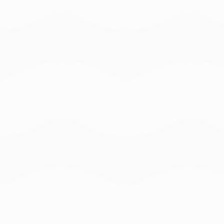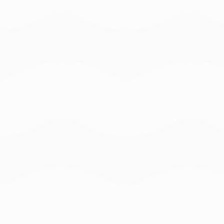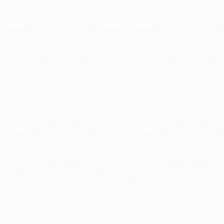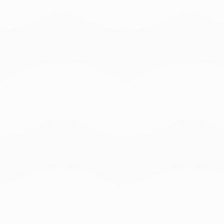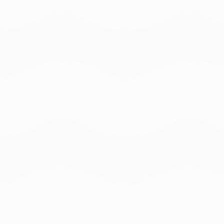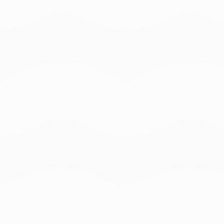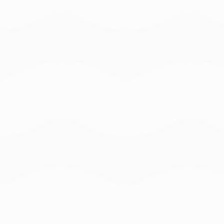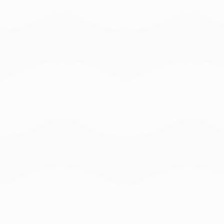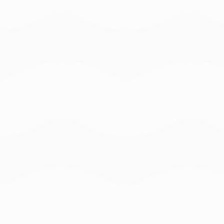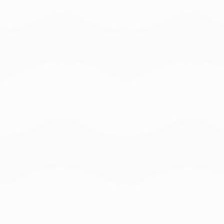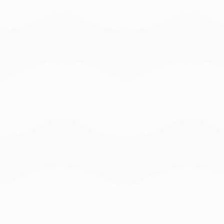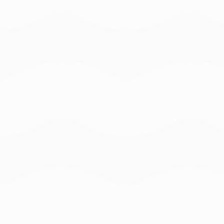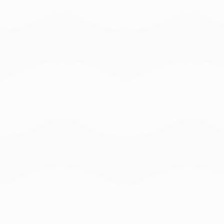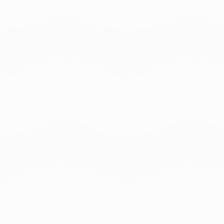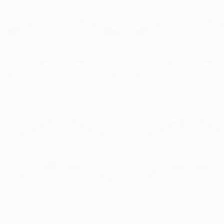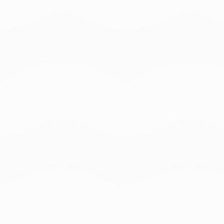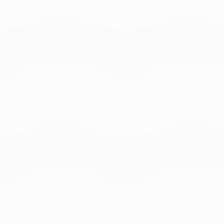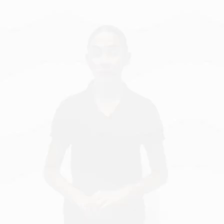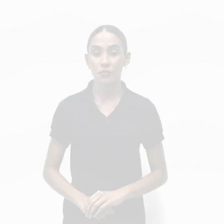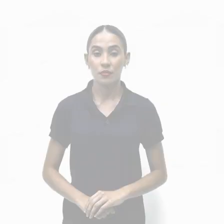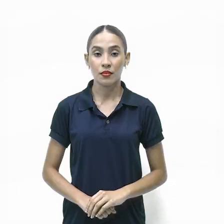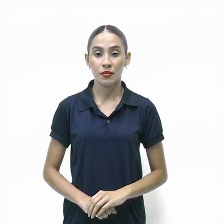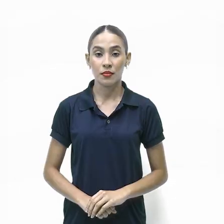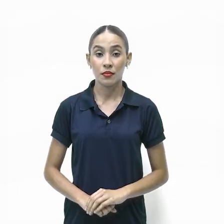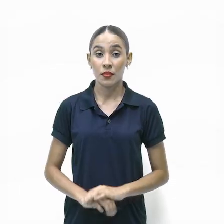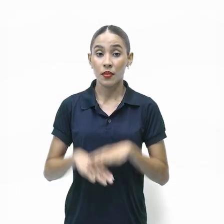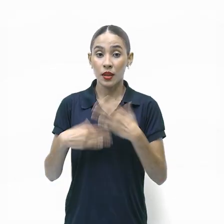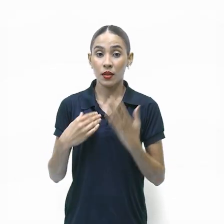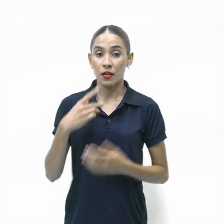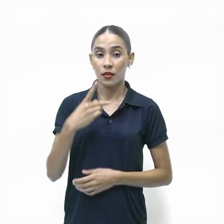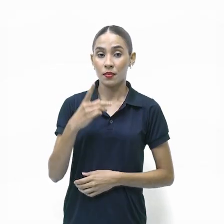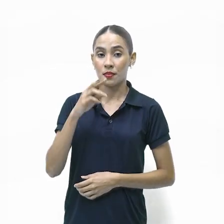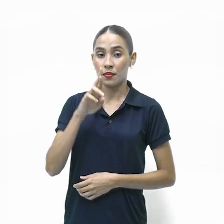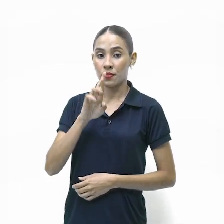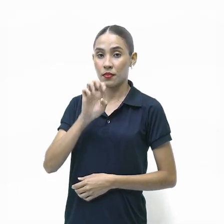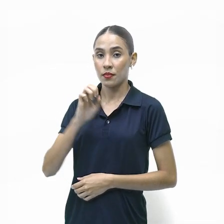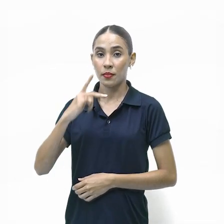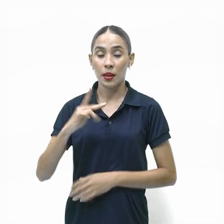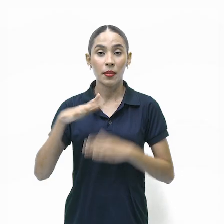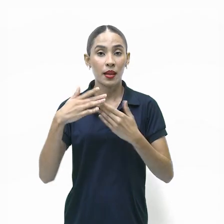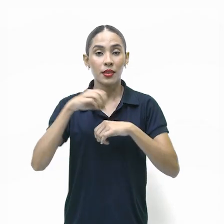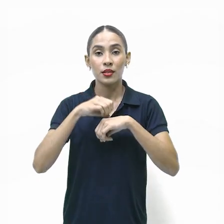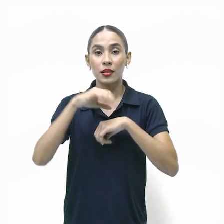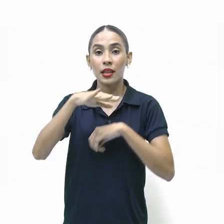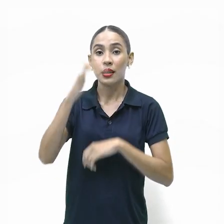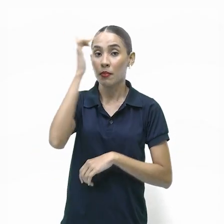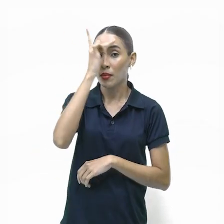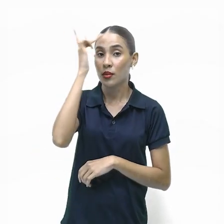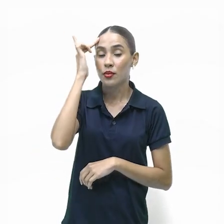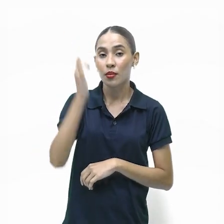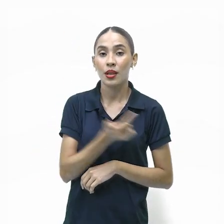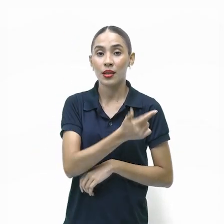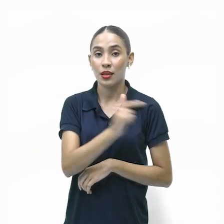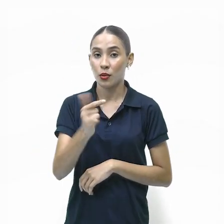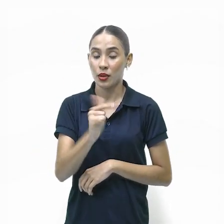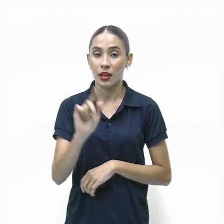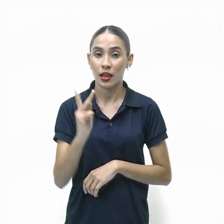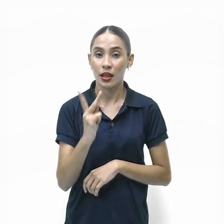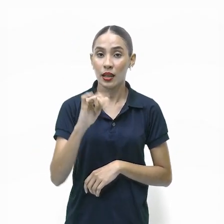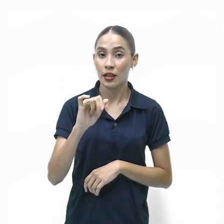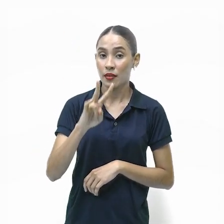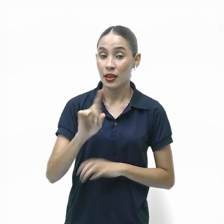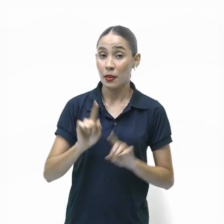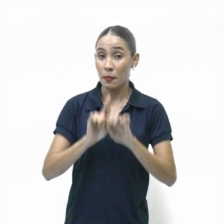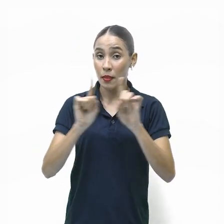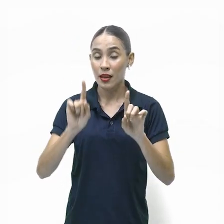para quem é indicado. No caso do PrEP, ela é indicada para pessoas que não têm HIV, porém